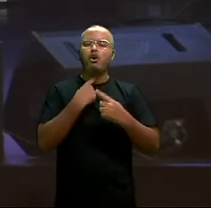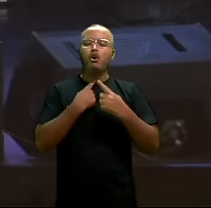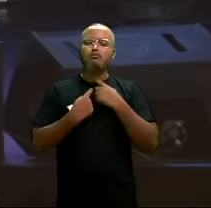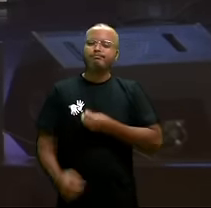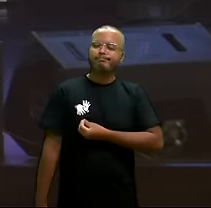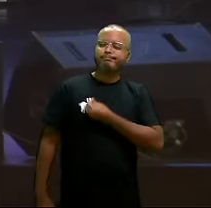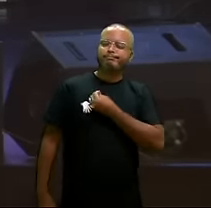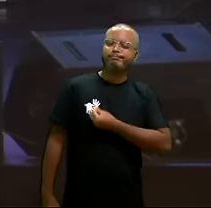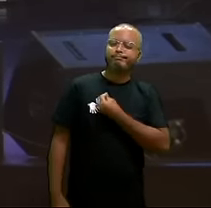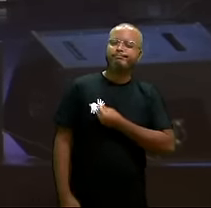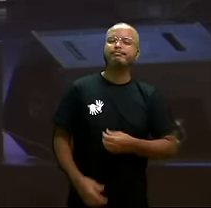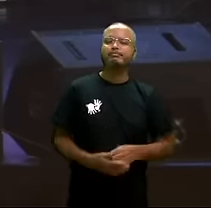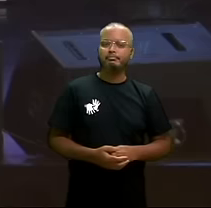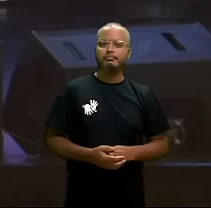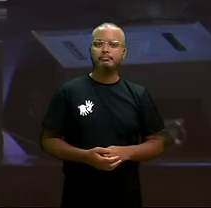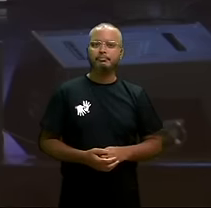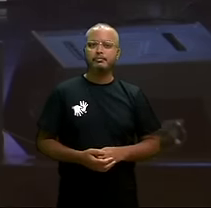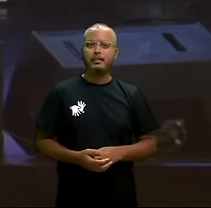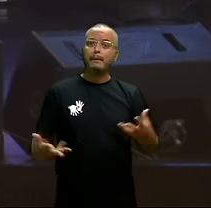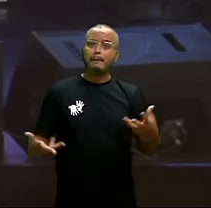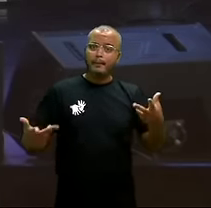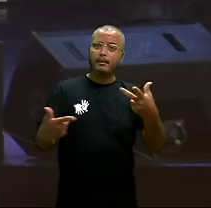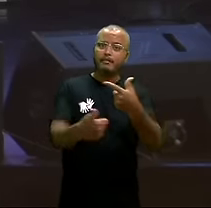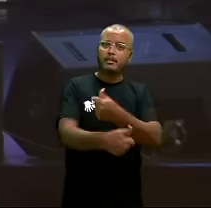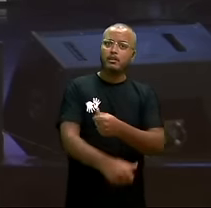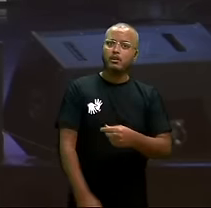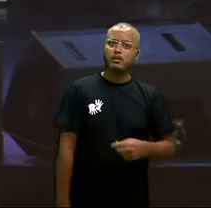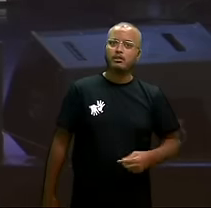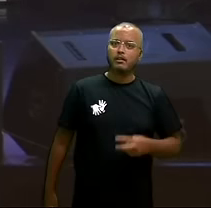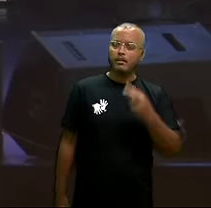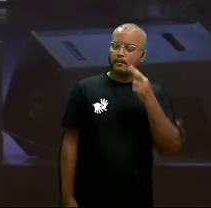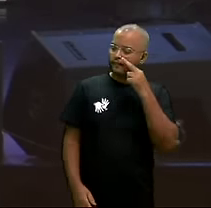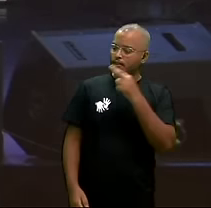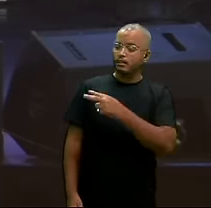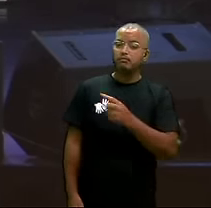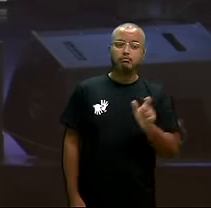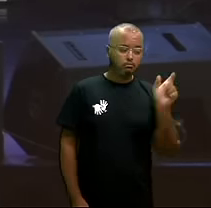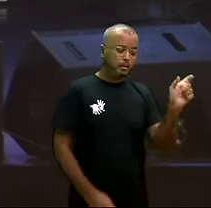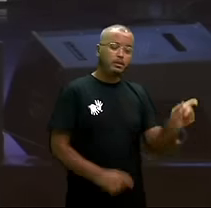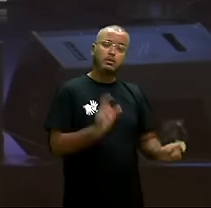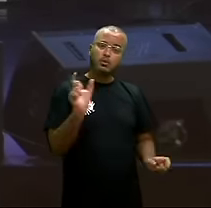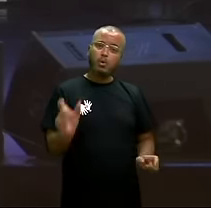Que privilégio ter ao nosso lado gente que olha pra gente e diz: para não.